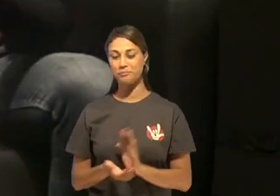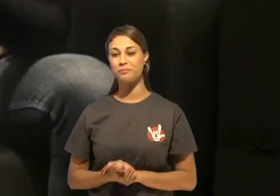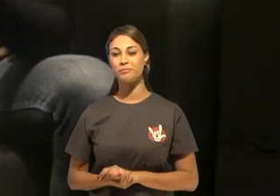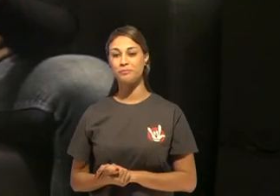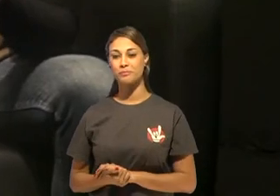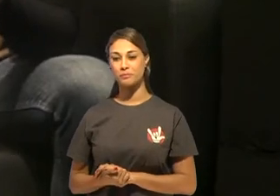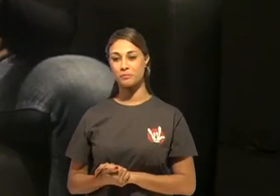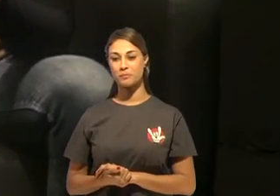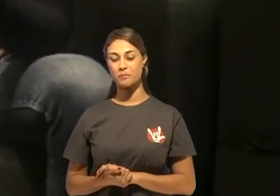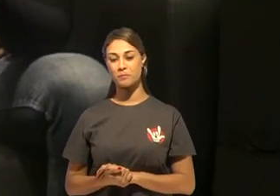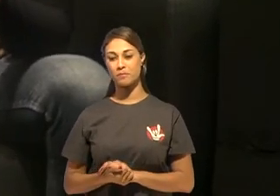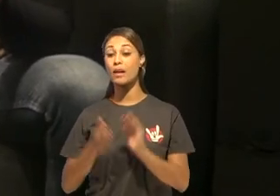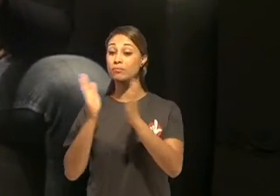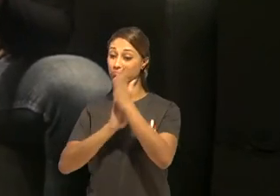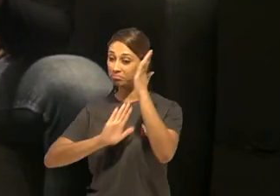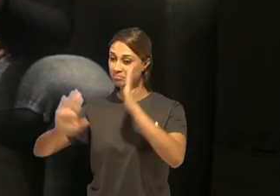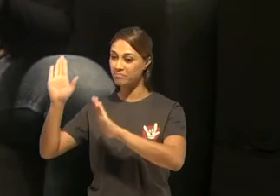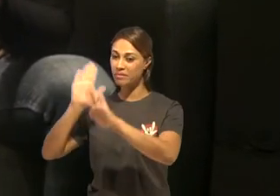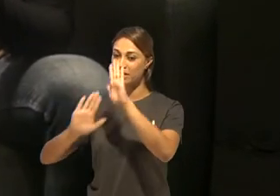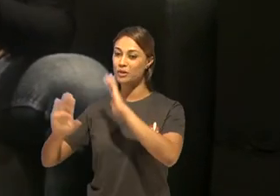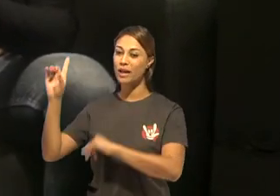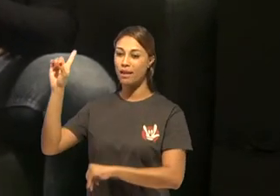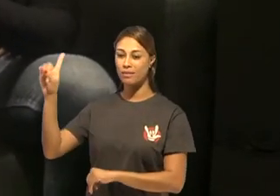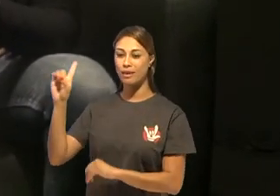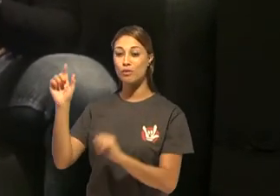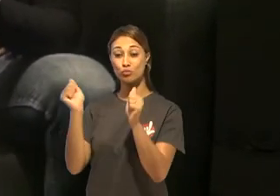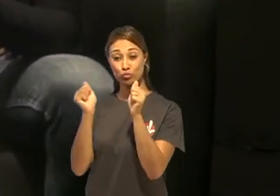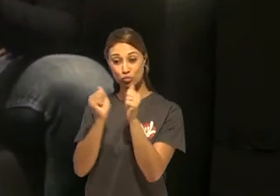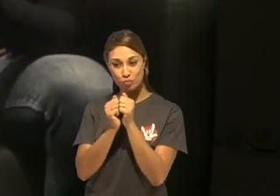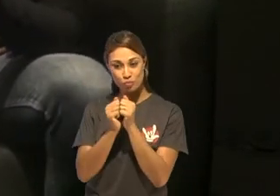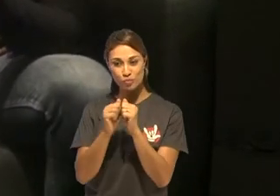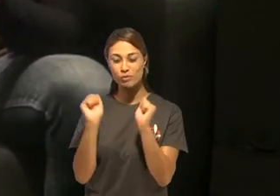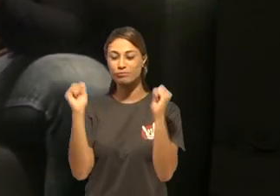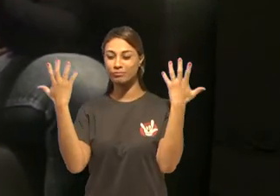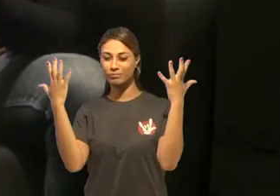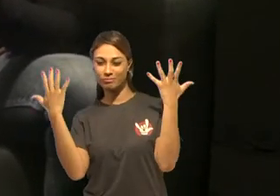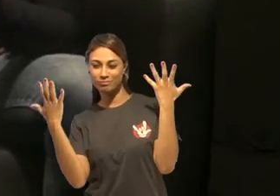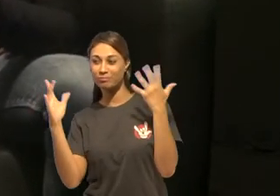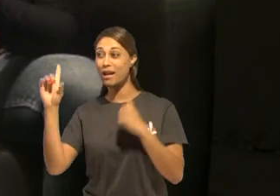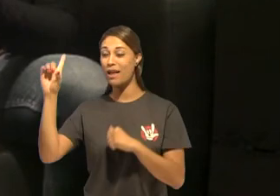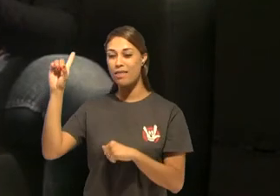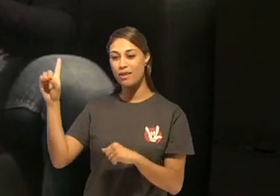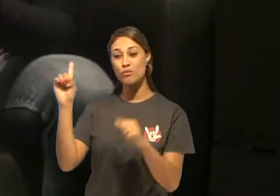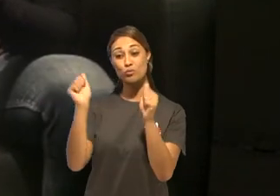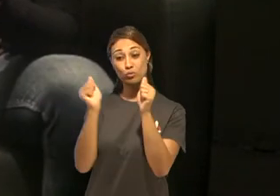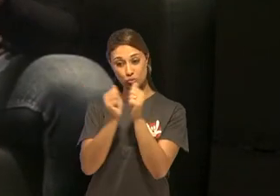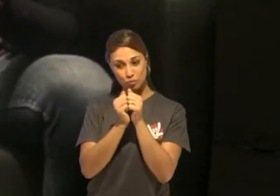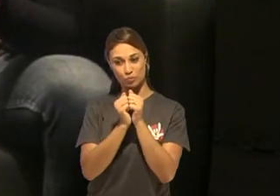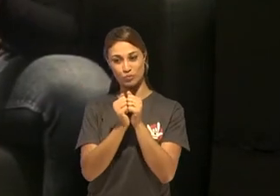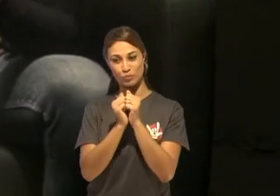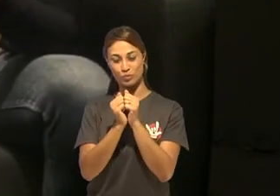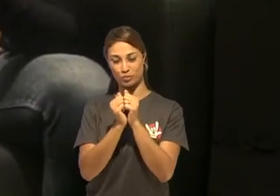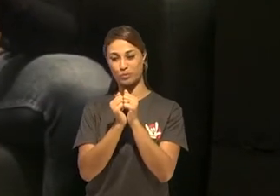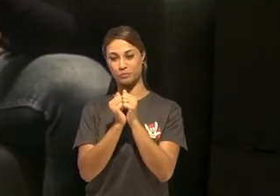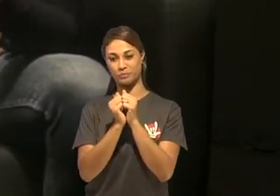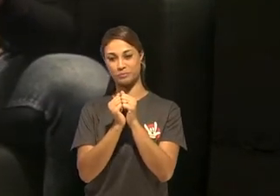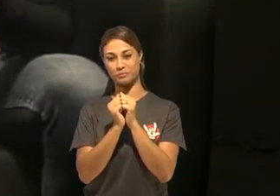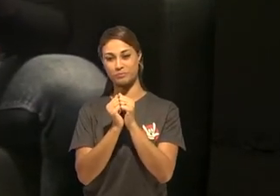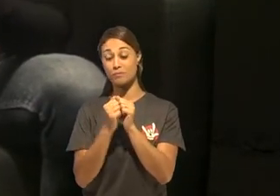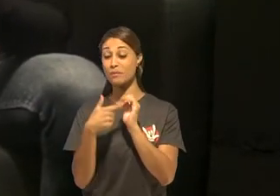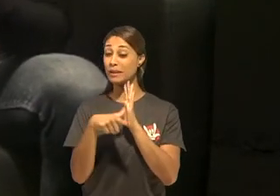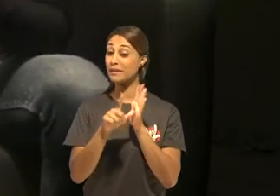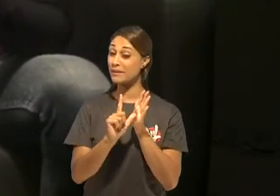a CG Music, adorar a Deus juntos, celebrar o nosso rei, adorá-lo, fazermos isso juntos aqui, celebrar, certo?